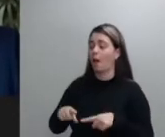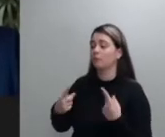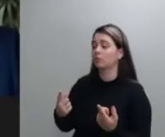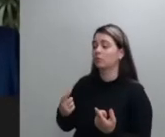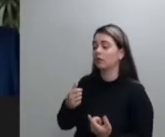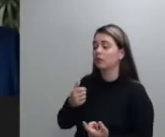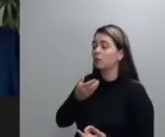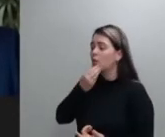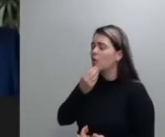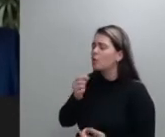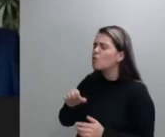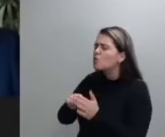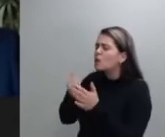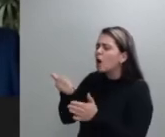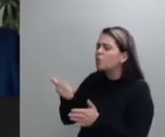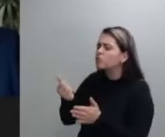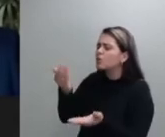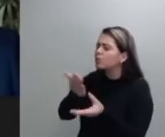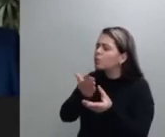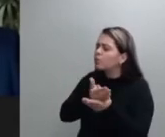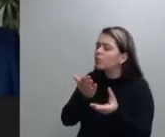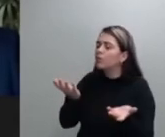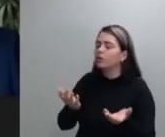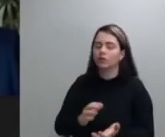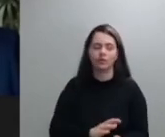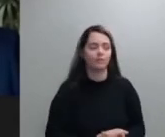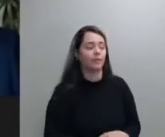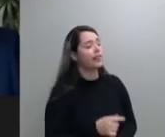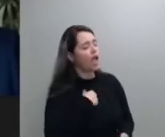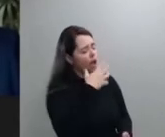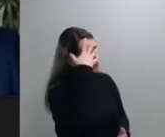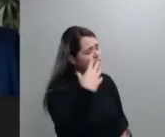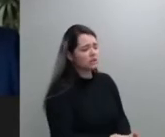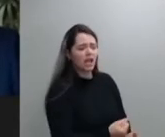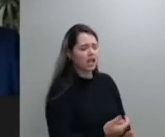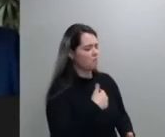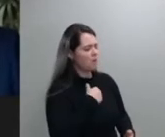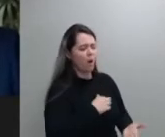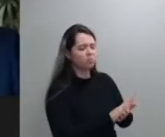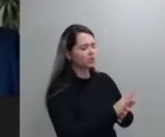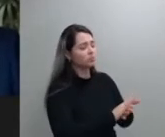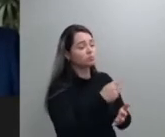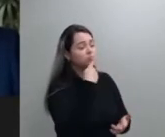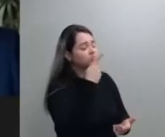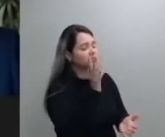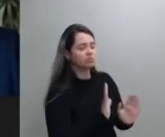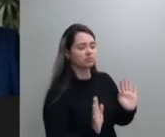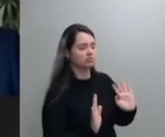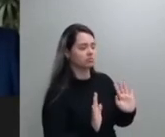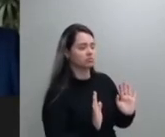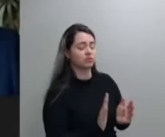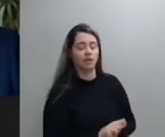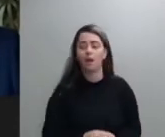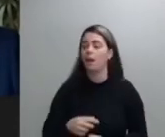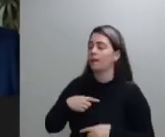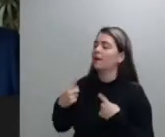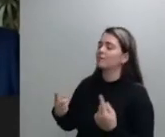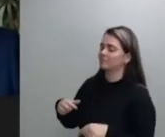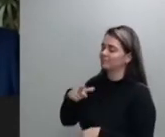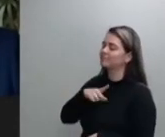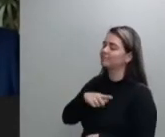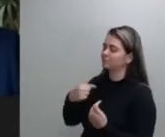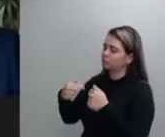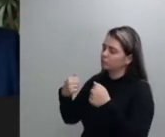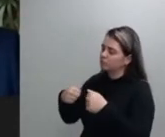eu estou concordando com isso eu não faço nenhuma objeção tem o meu